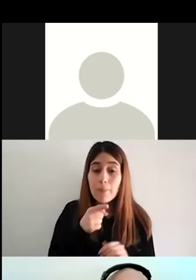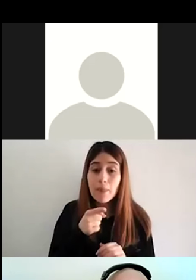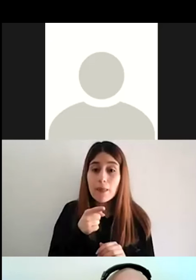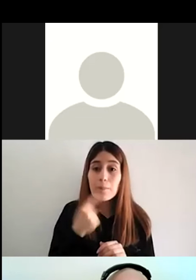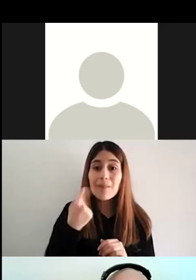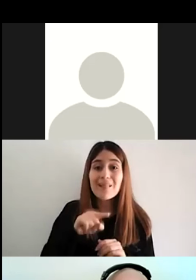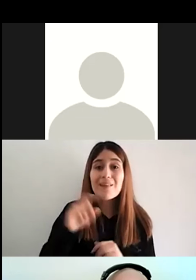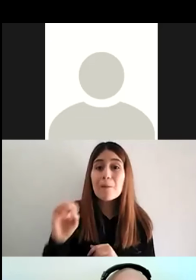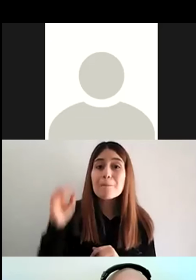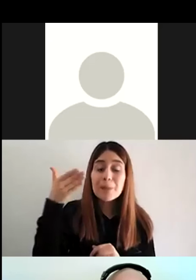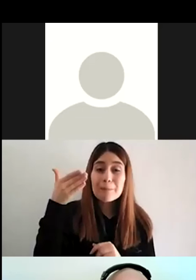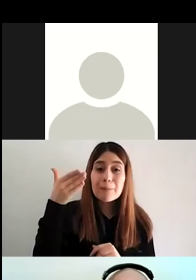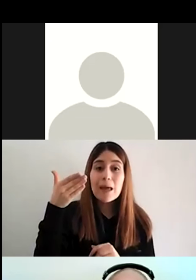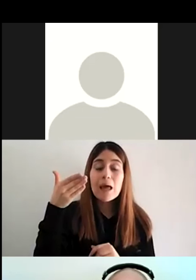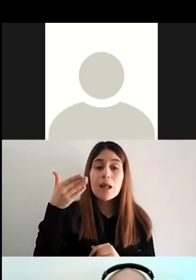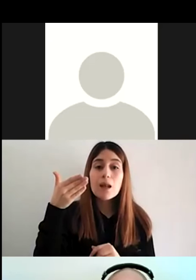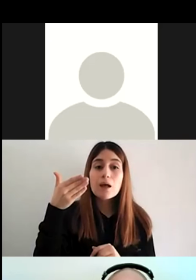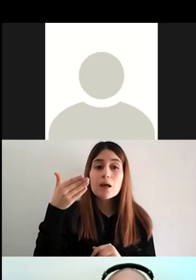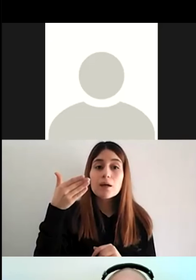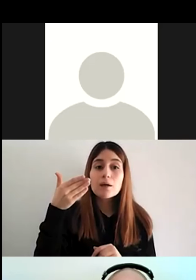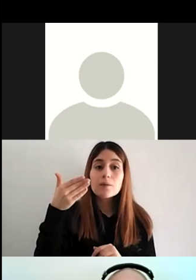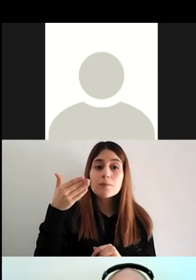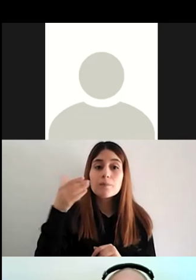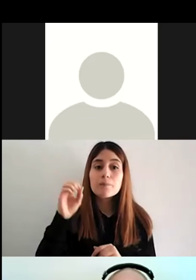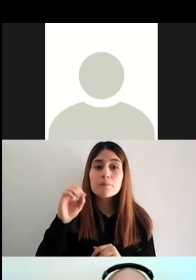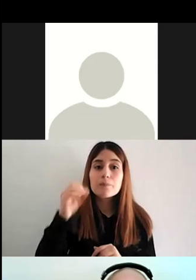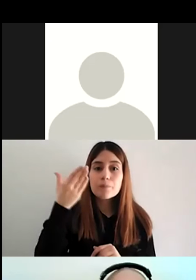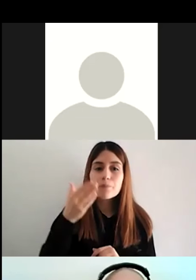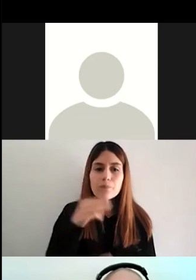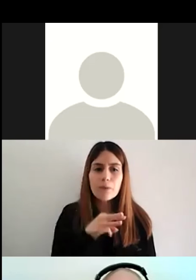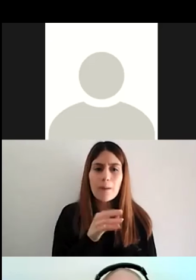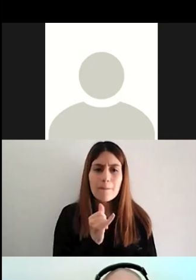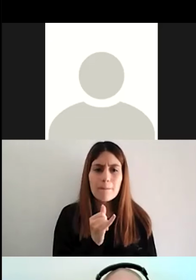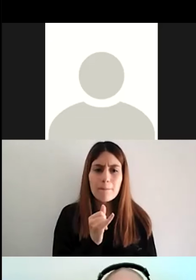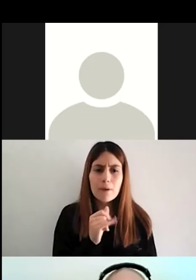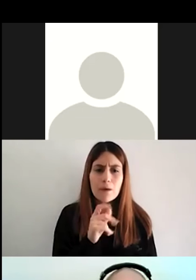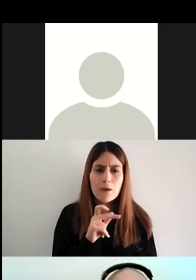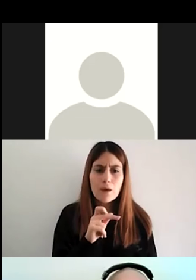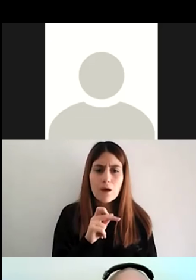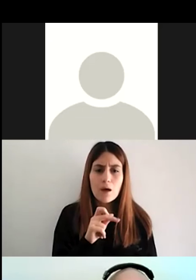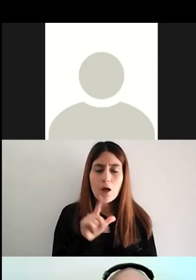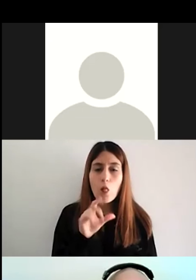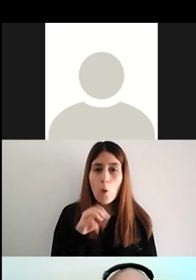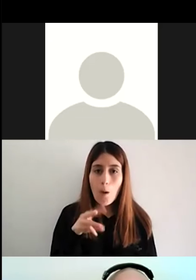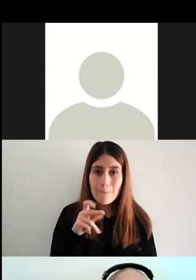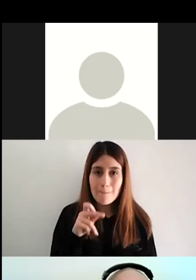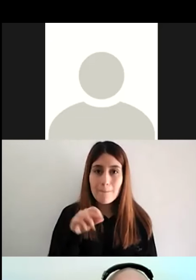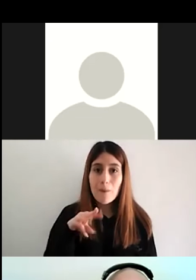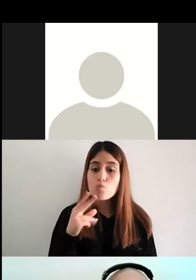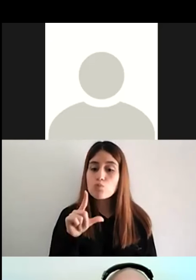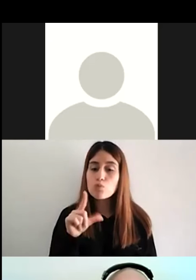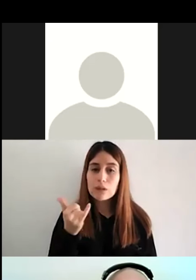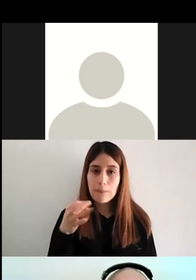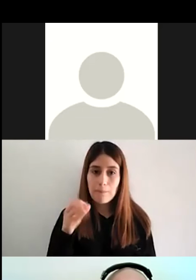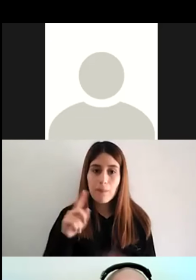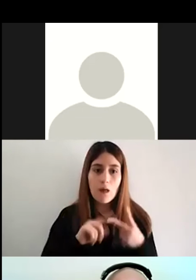a primeira indicação em mieloma múltiplo em 2007 e teve a segunda de síndromes